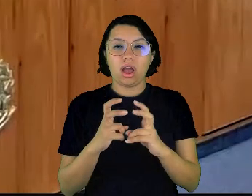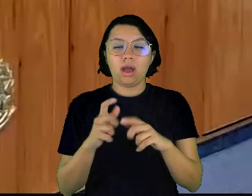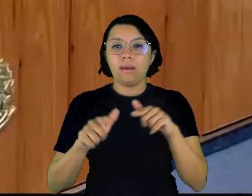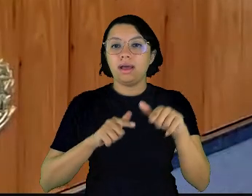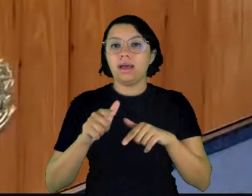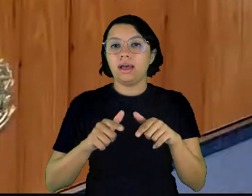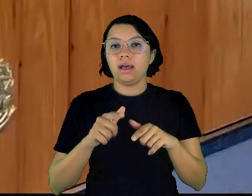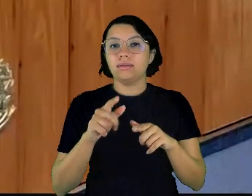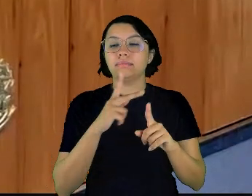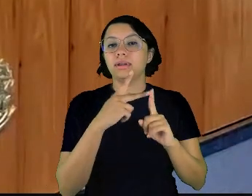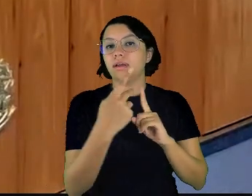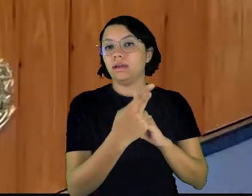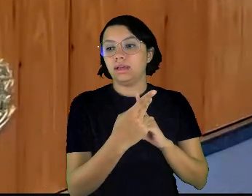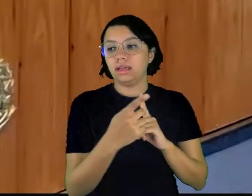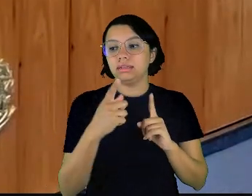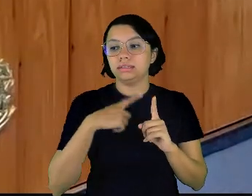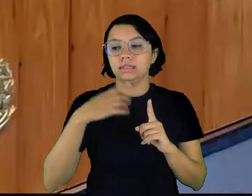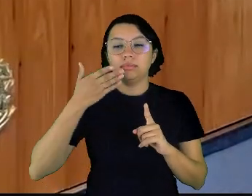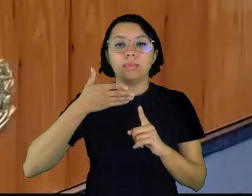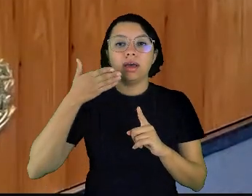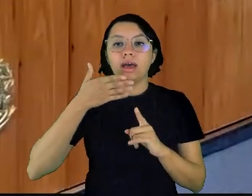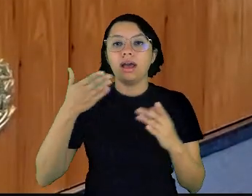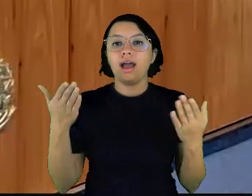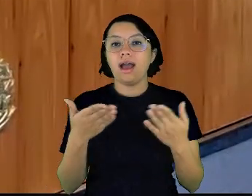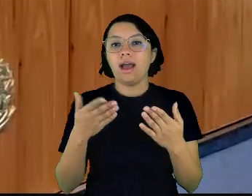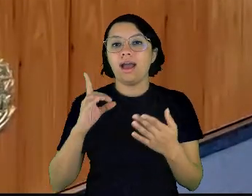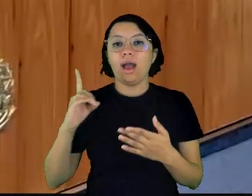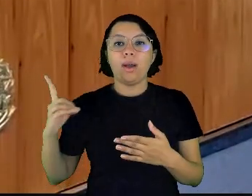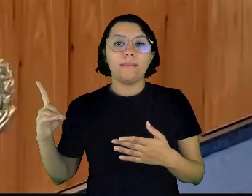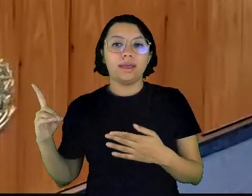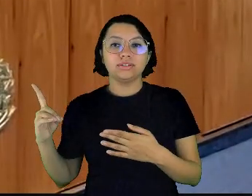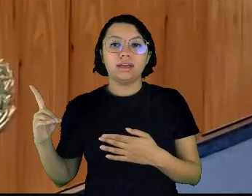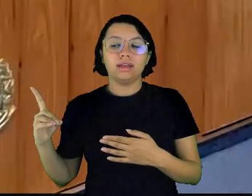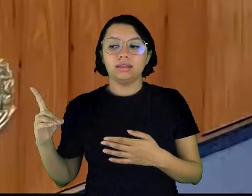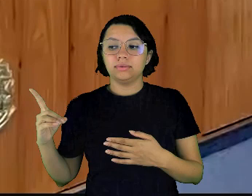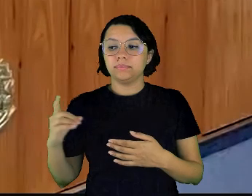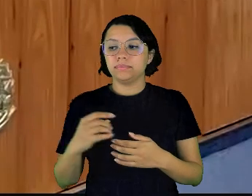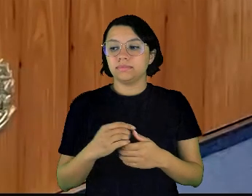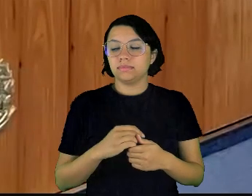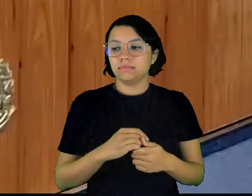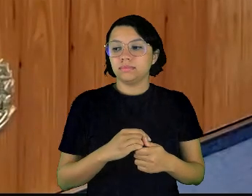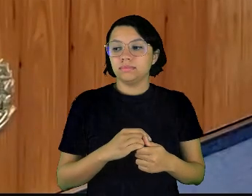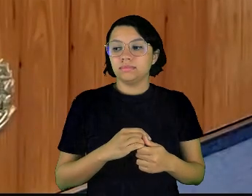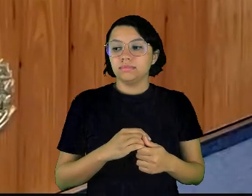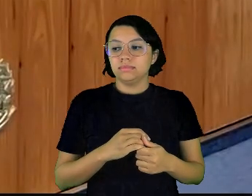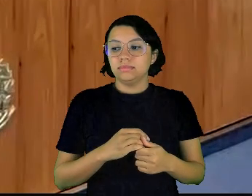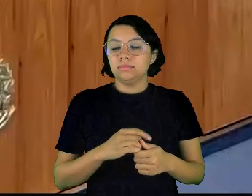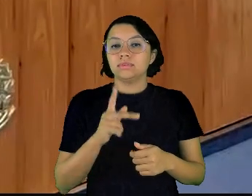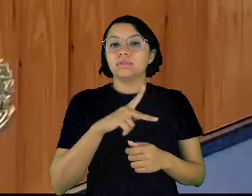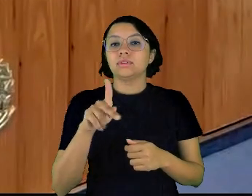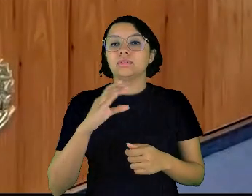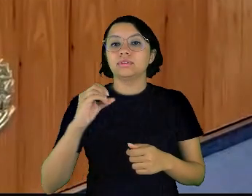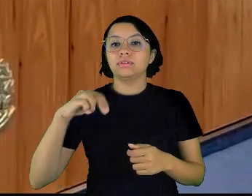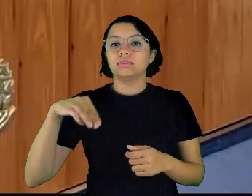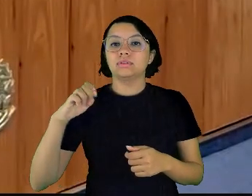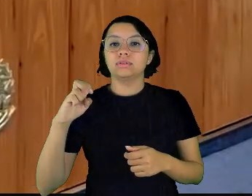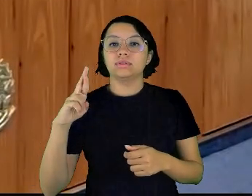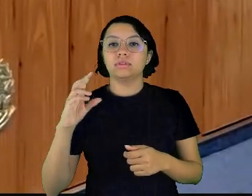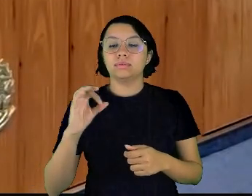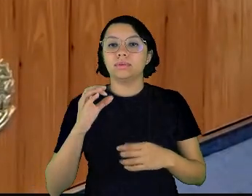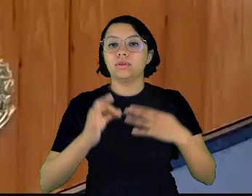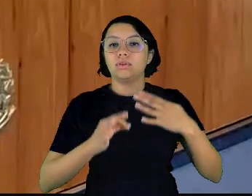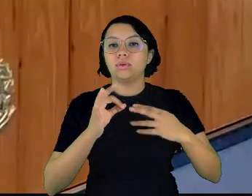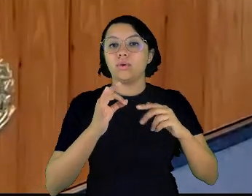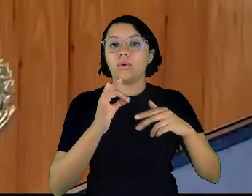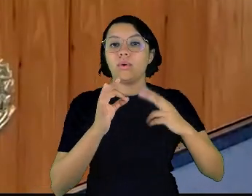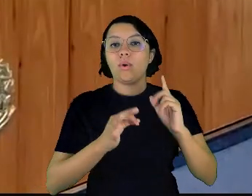Temos como palestrantes aqui ao meu lado direito o professor Homero Batista, que é